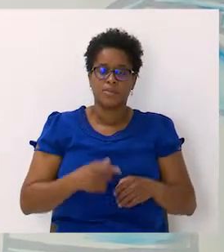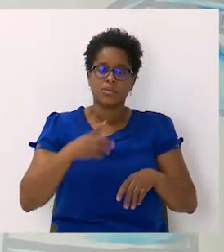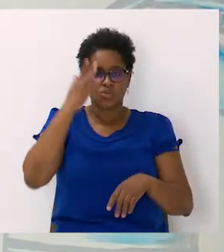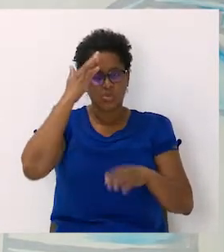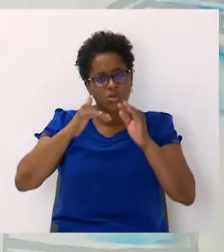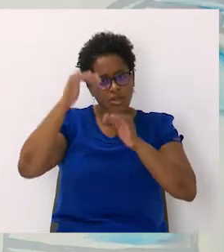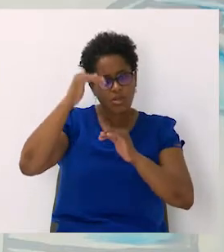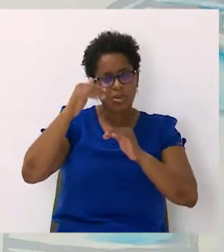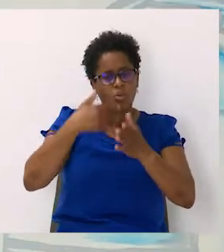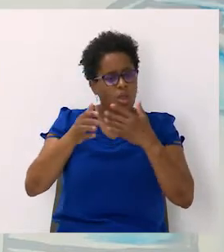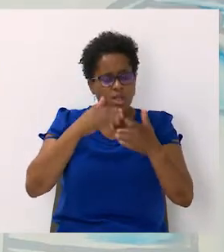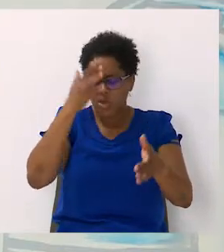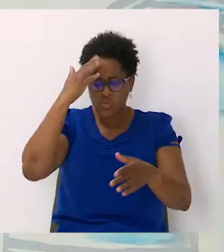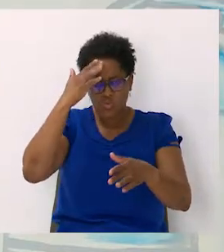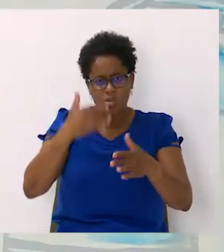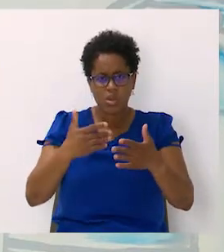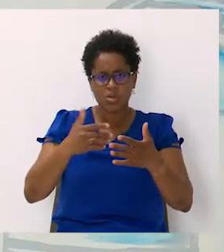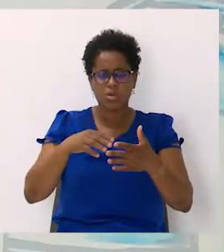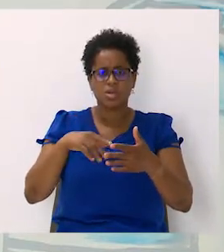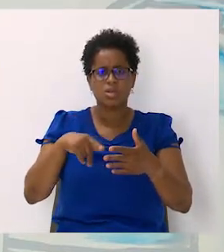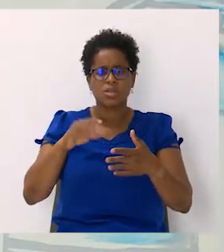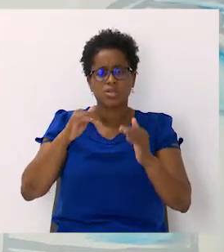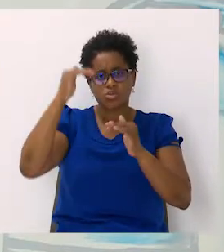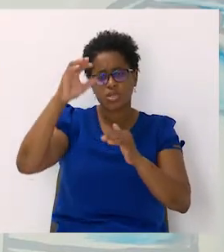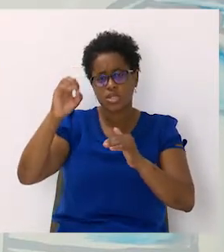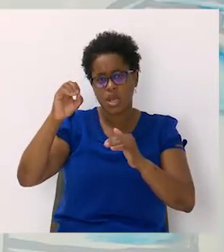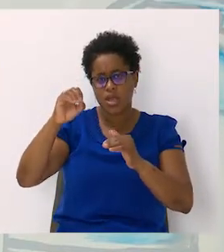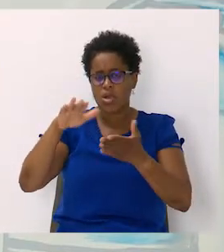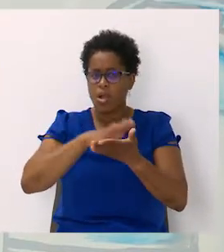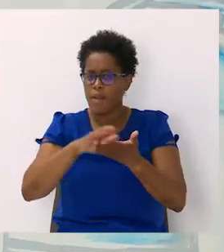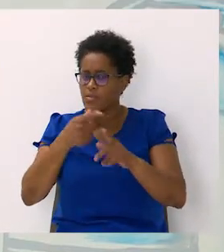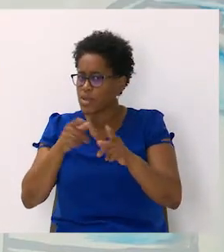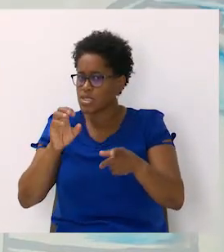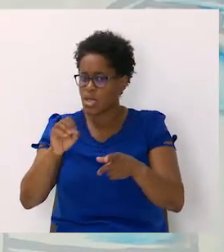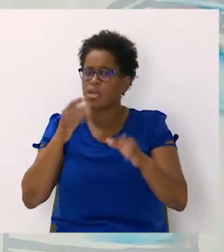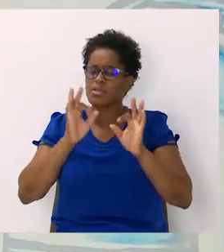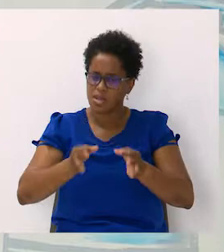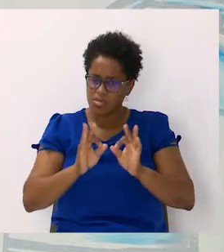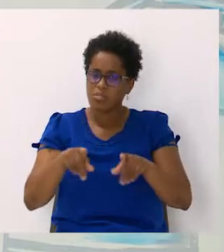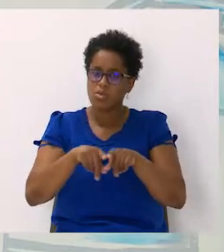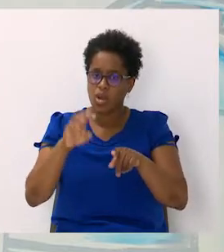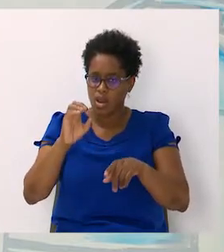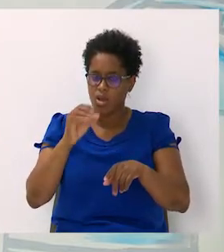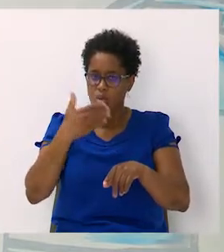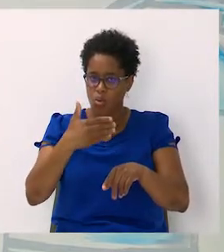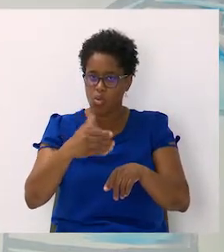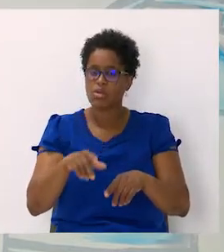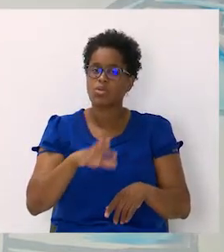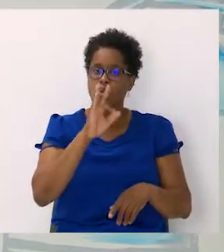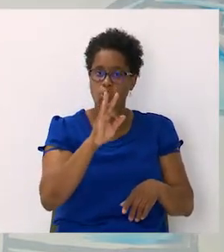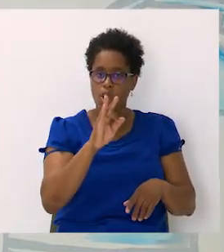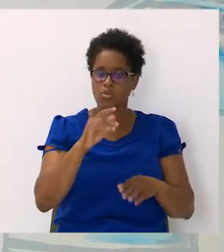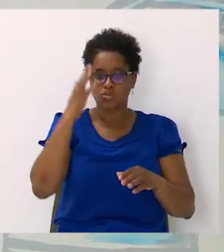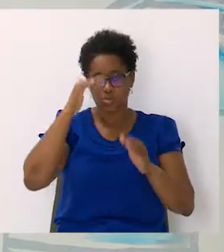No numerador, qualquer número de expoente 0 com a base diferente de 0 é sempre igual a 1. Então, 4